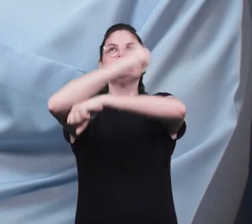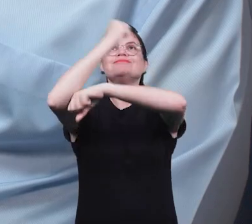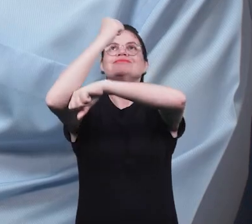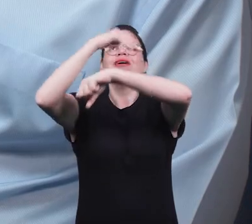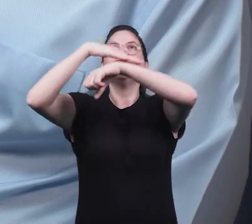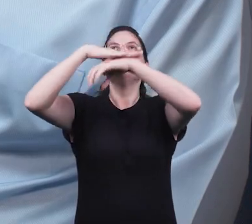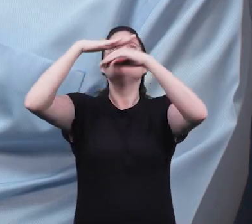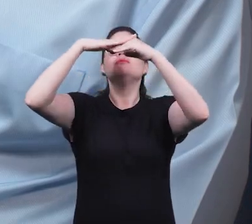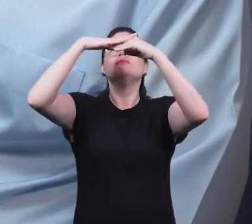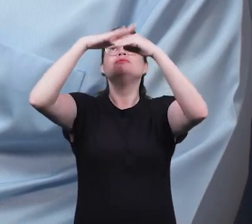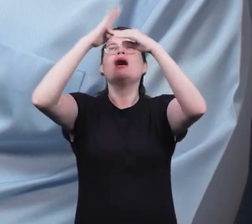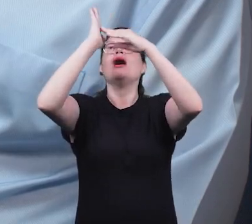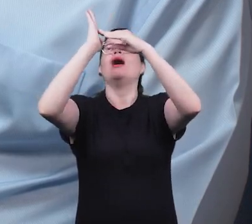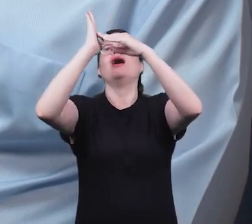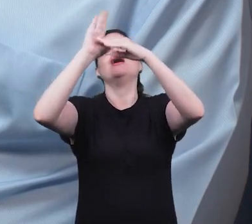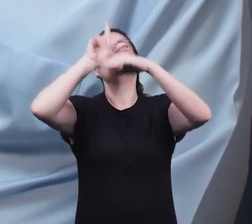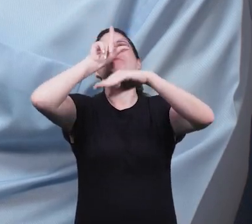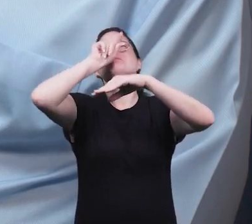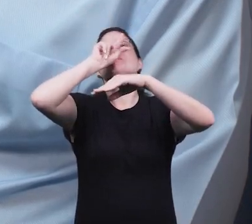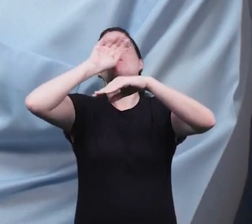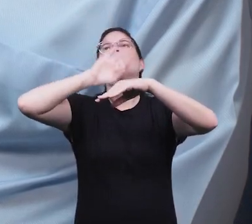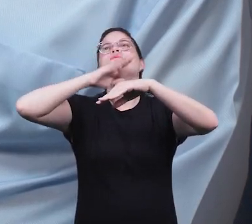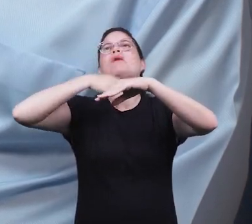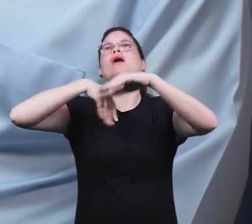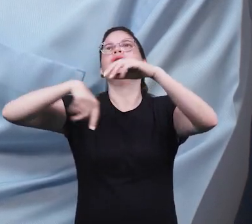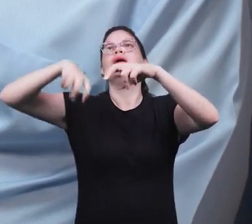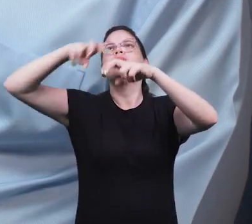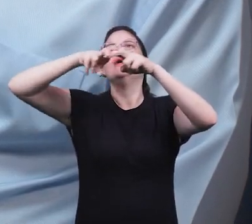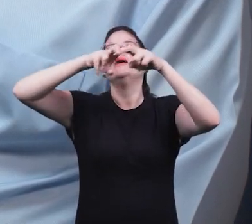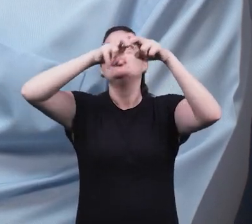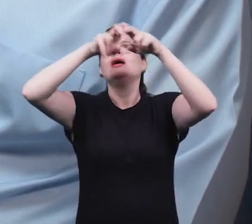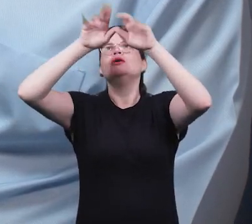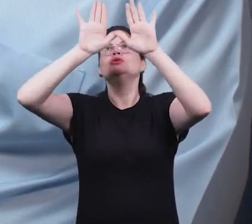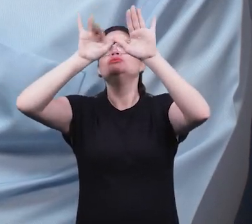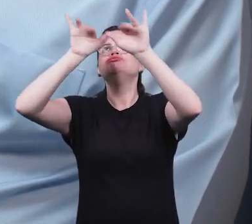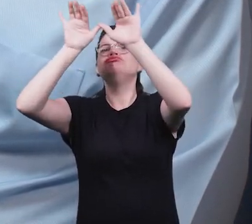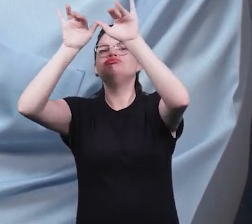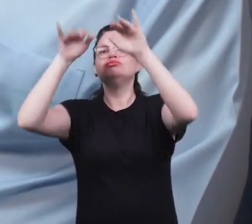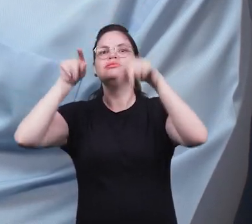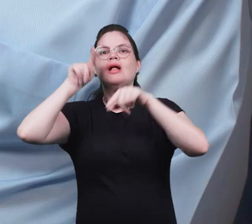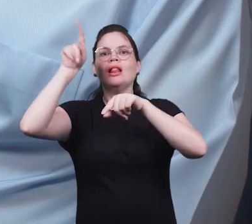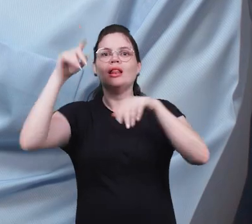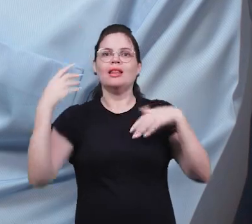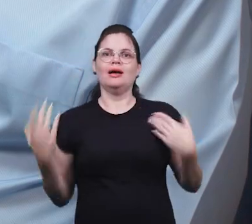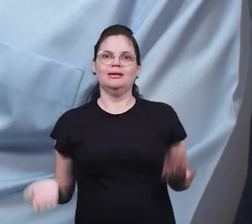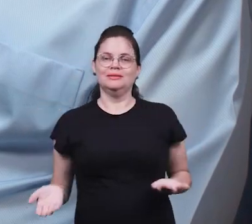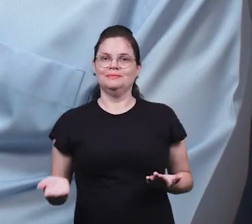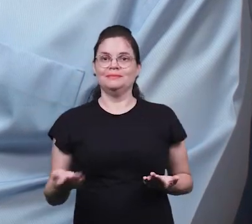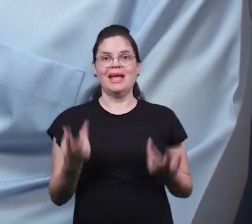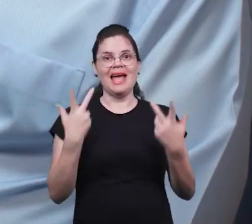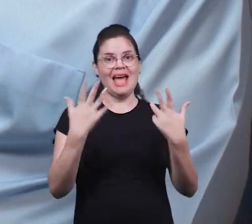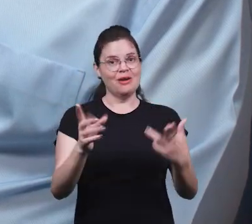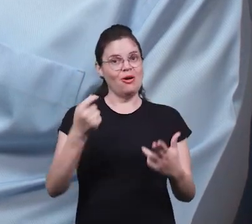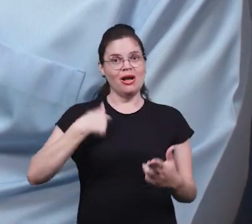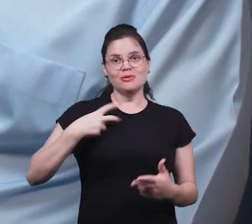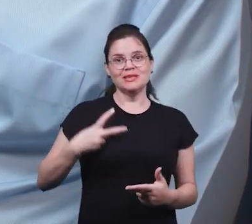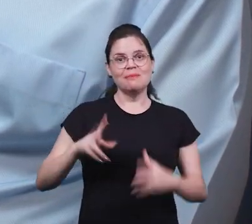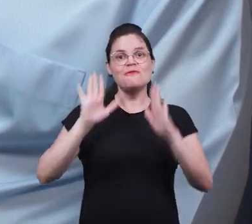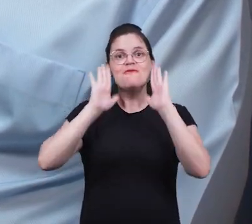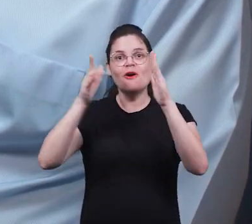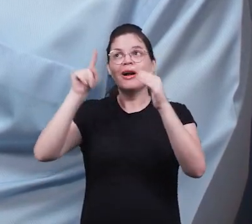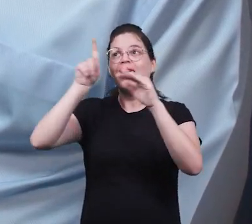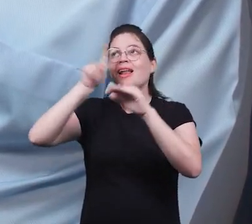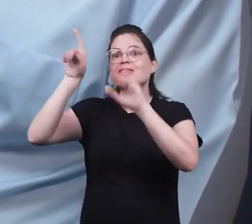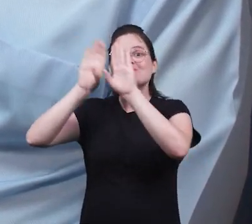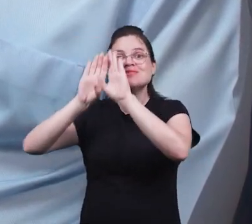Deus. Enquanto há um juízo para o mundo, nós sabemos, a nossa redenção, ela vem de cima, ela vem do alto. Glória a Jesus. E